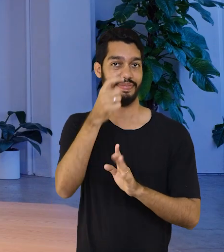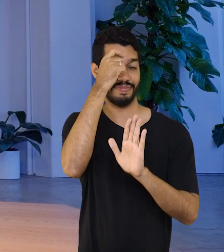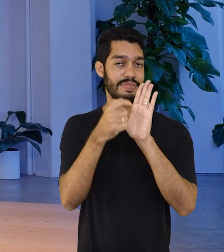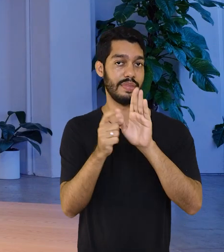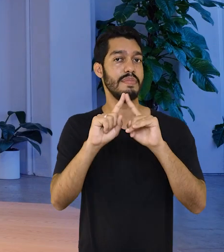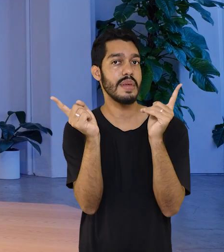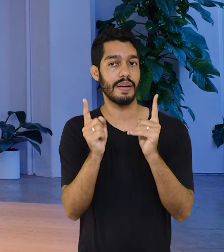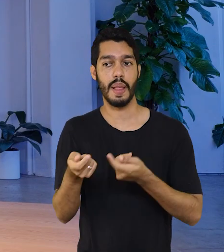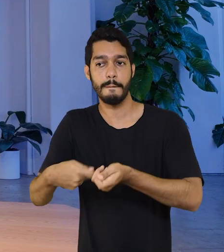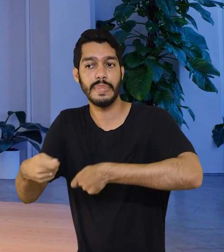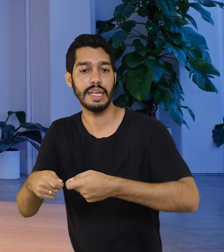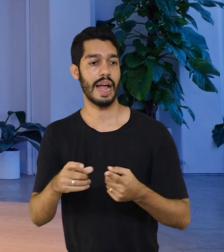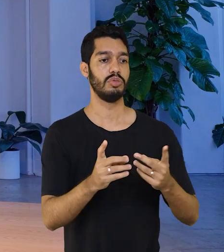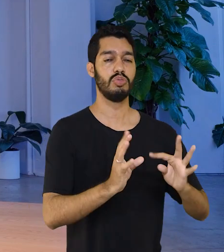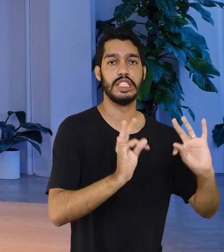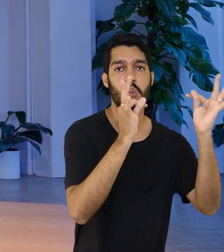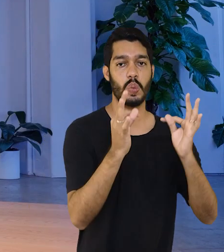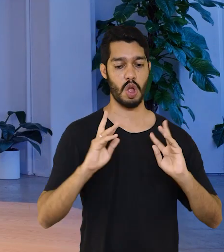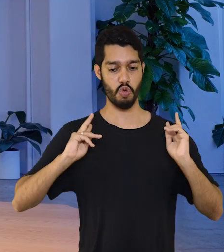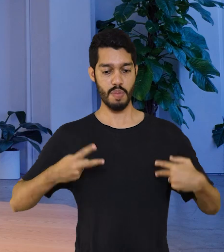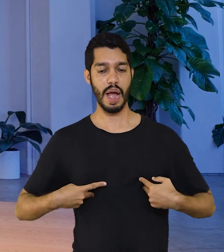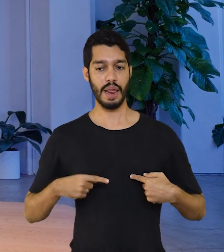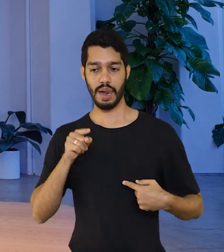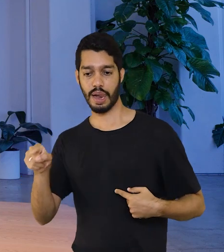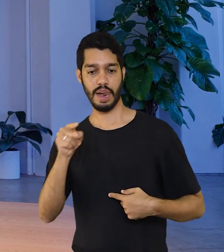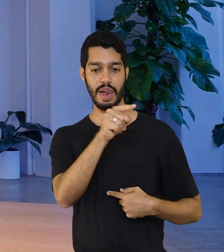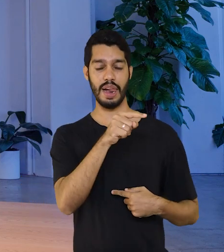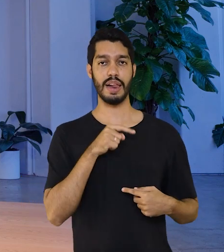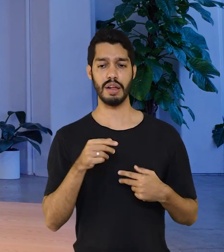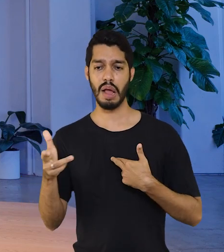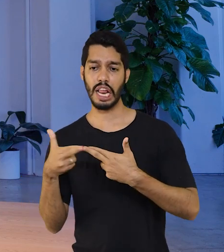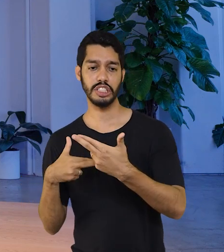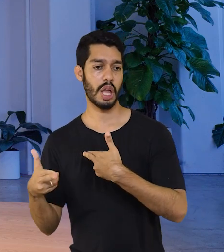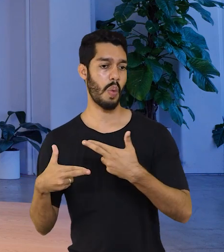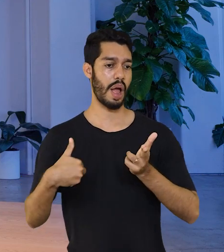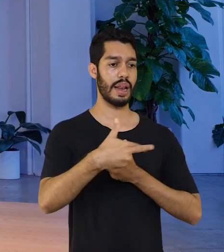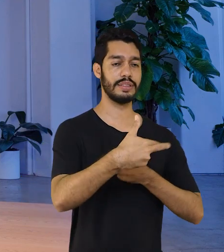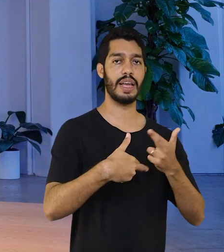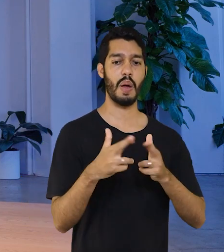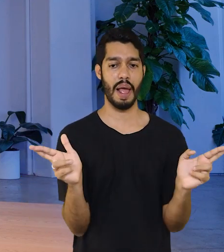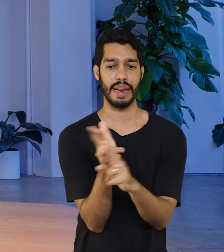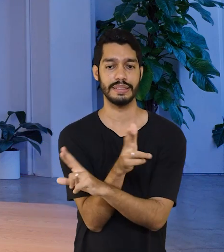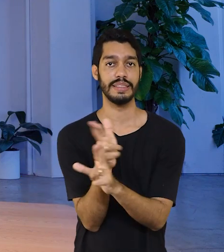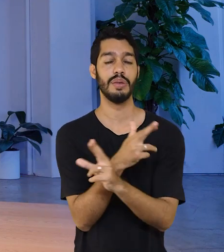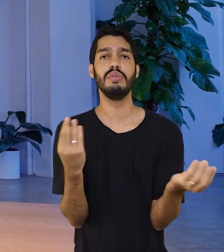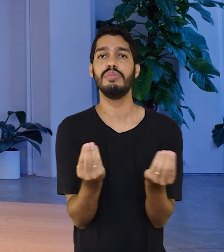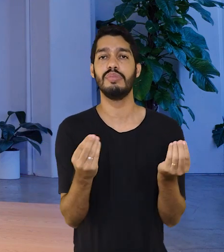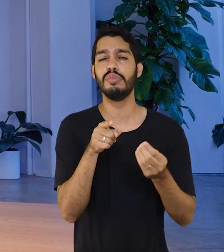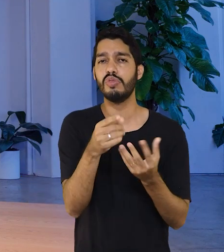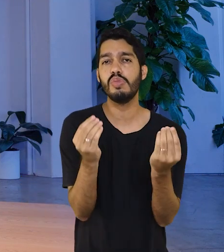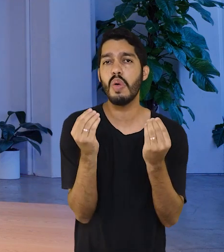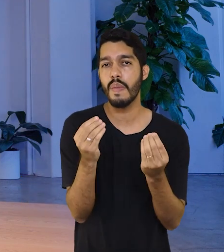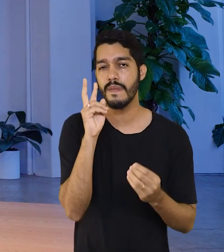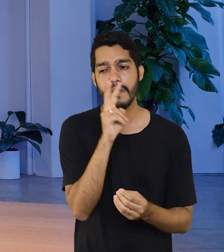que a gente aqui está olhando só a inteligência artificial, mas essa triangulação de mercado, tecnologia e humano é